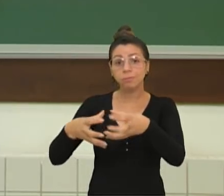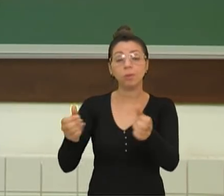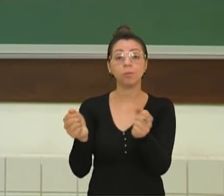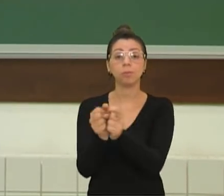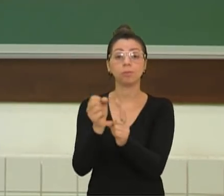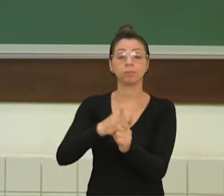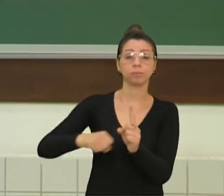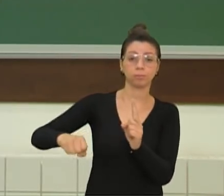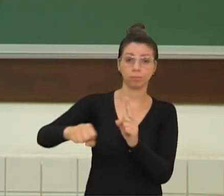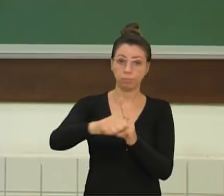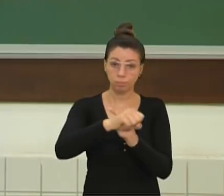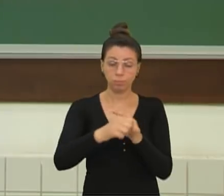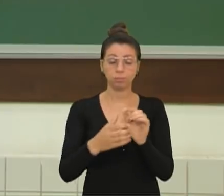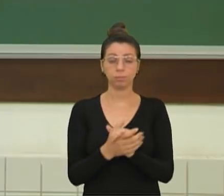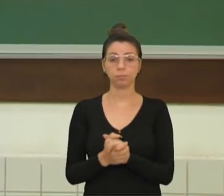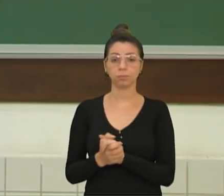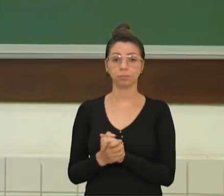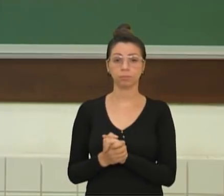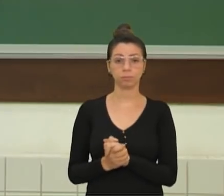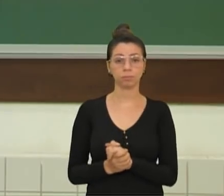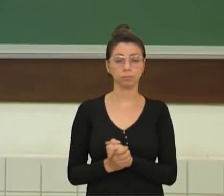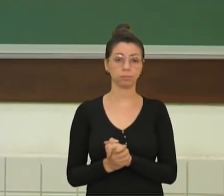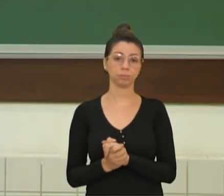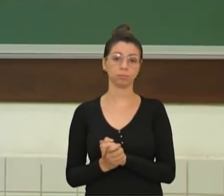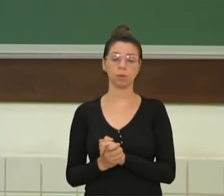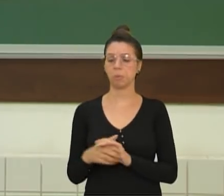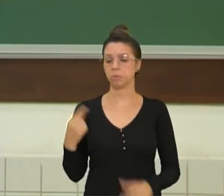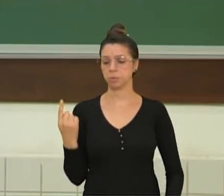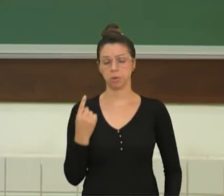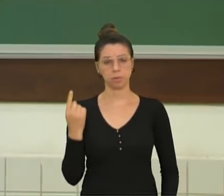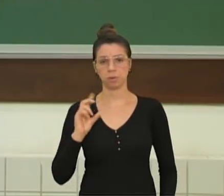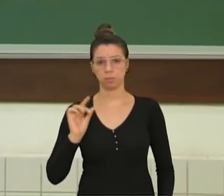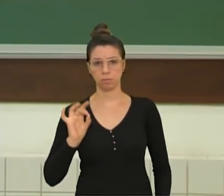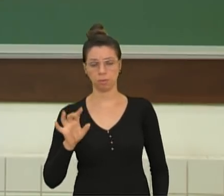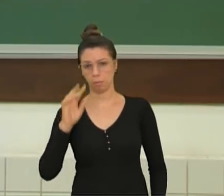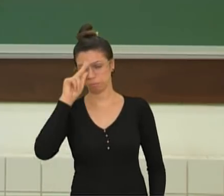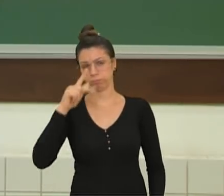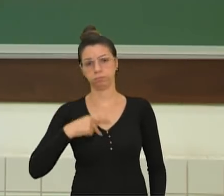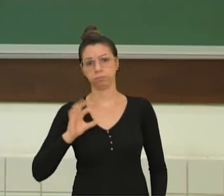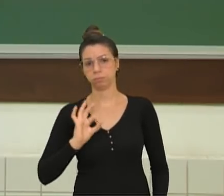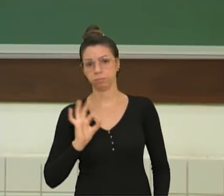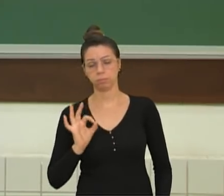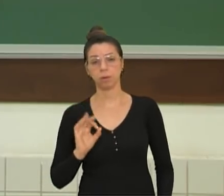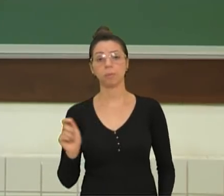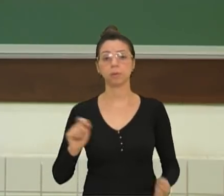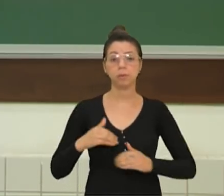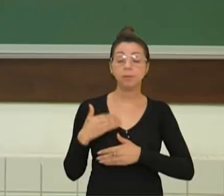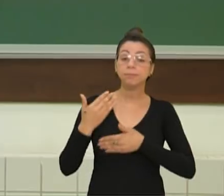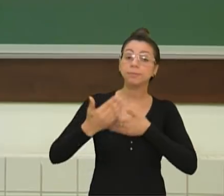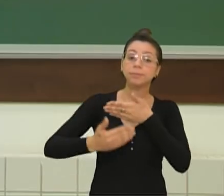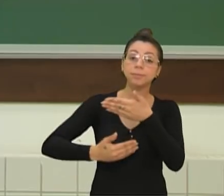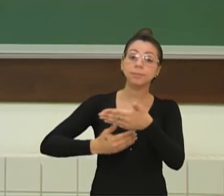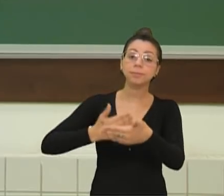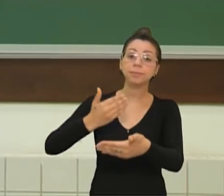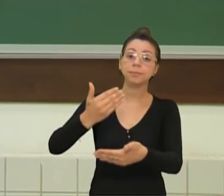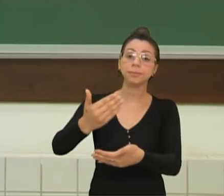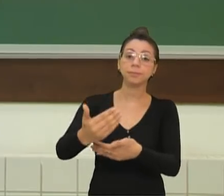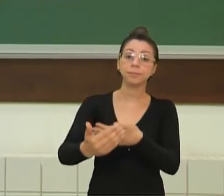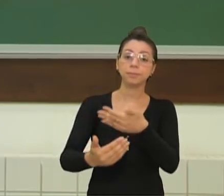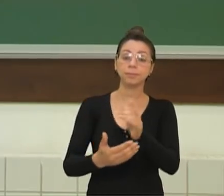sociedade, crescer junto com o outro, não crescer sozinho, né? Assim você consegue construir